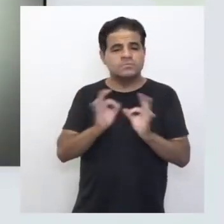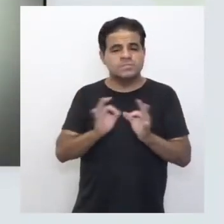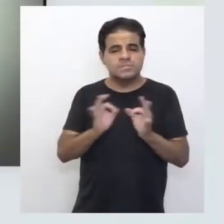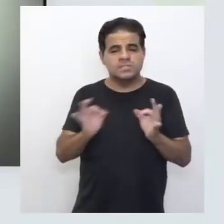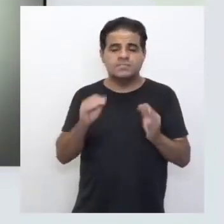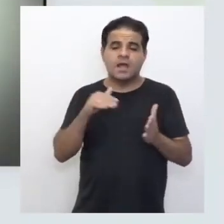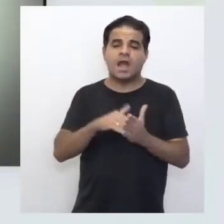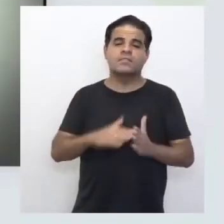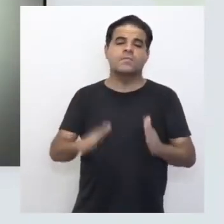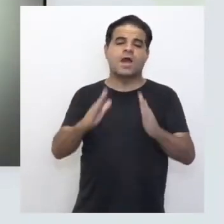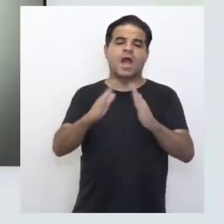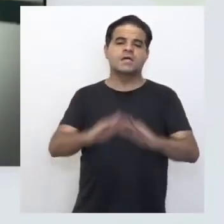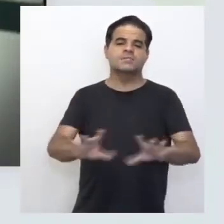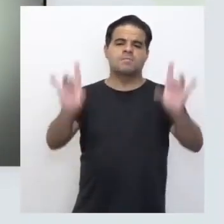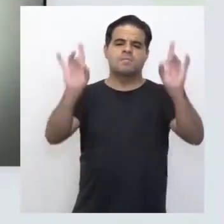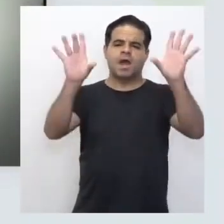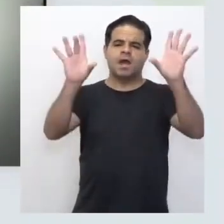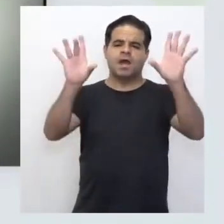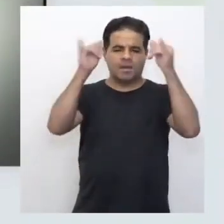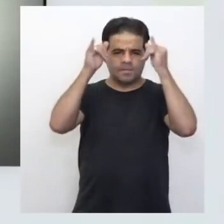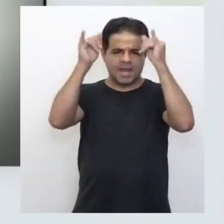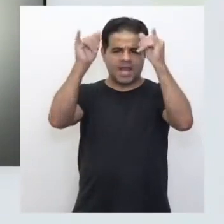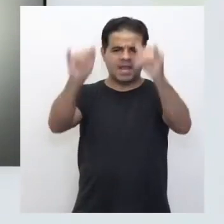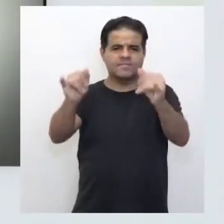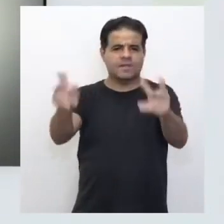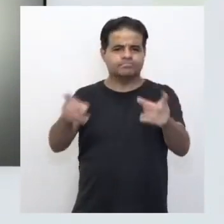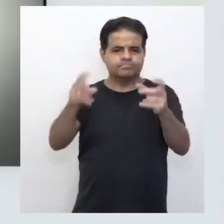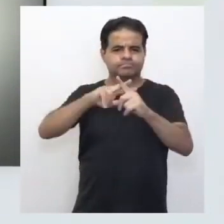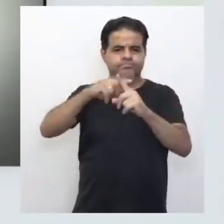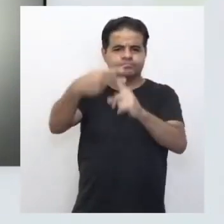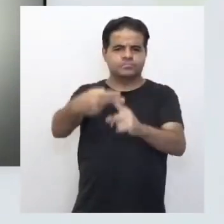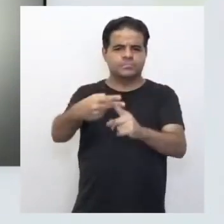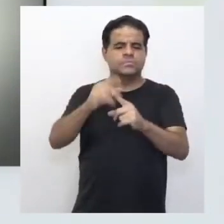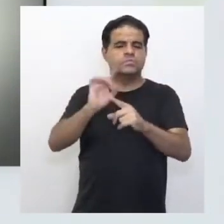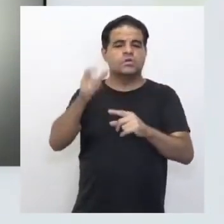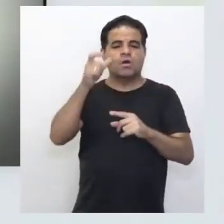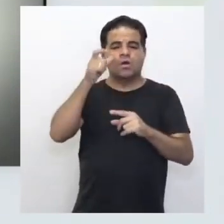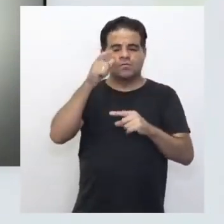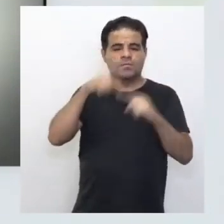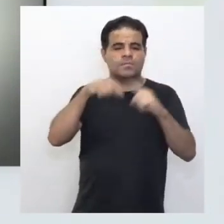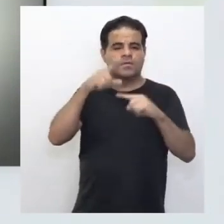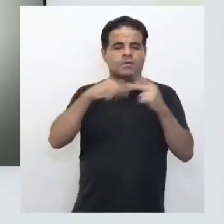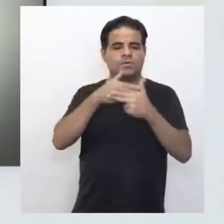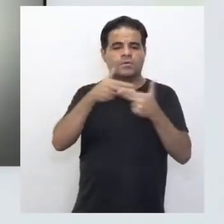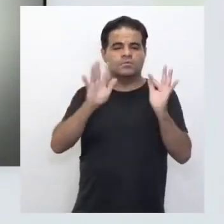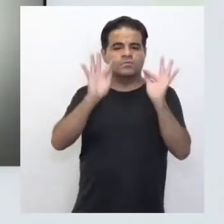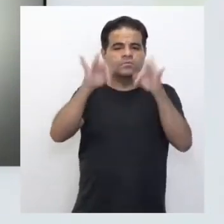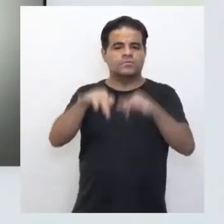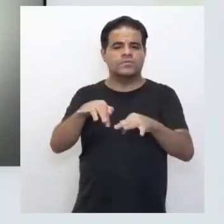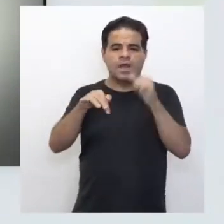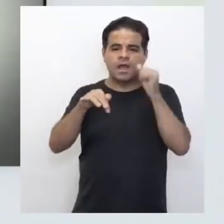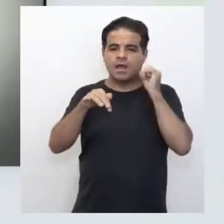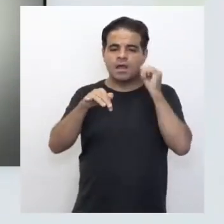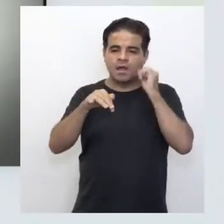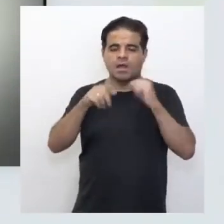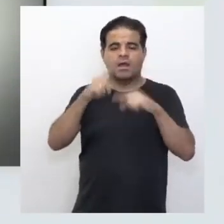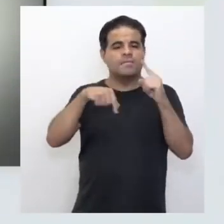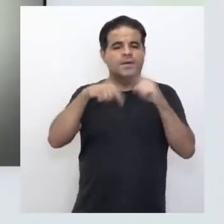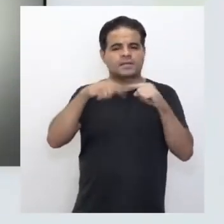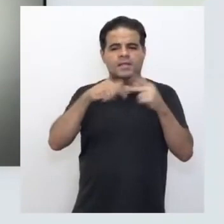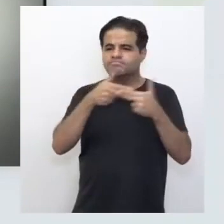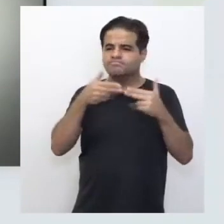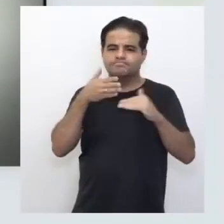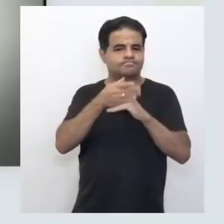imóvel de luxo. Mas para evitar um duplo cálculo, só são considerados os produtos finais, ou seja, a matéria-prima não